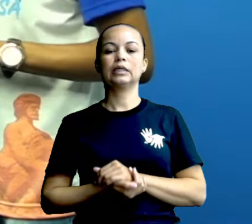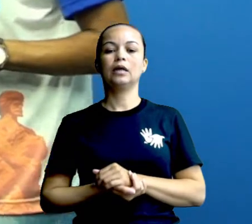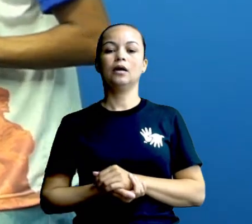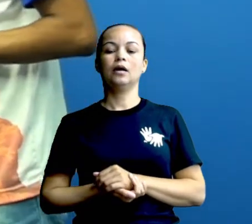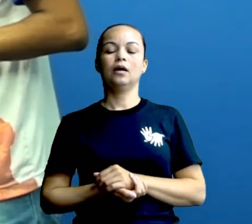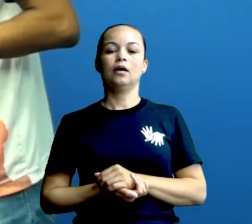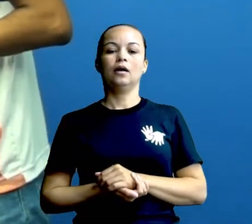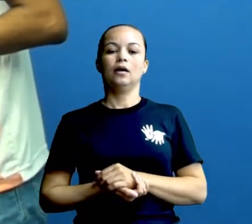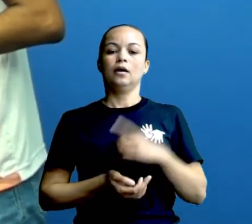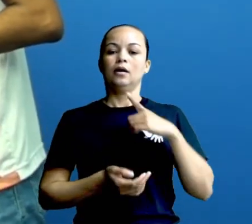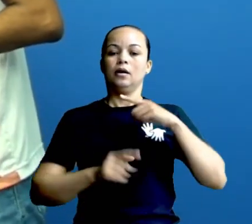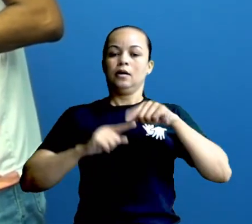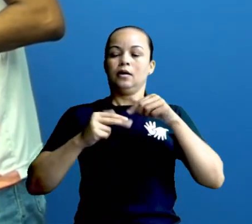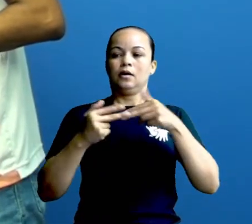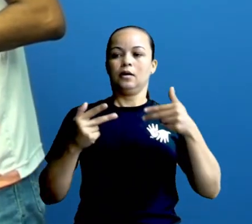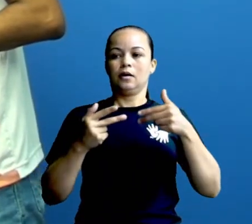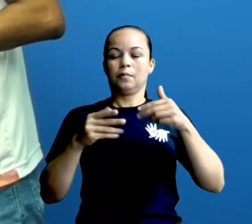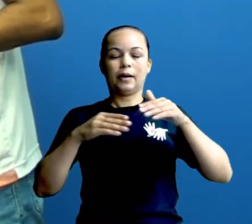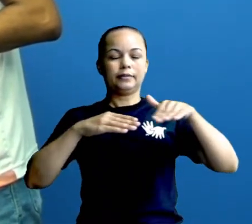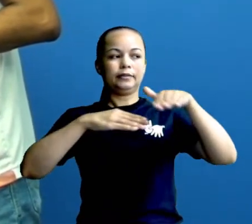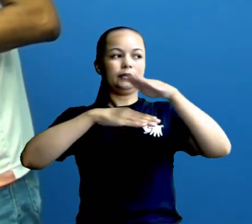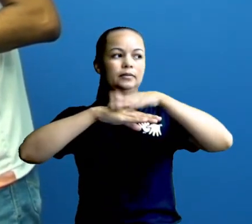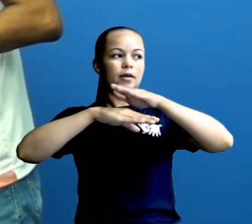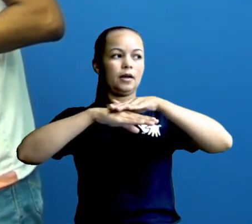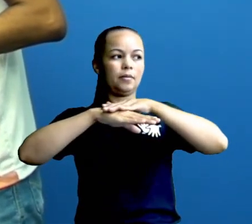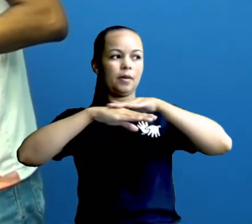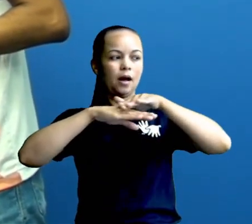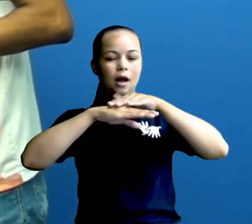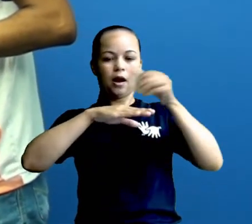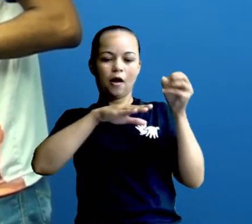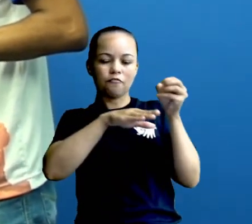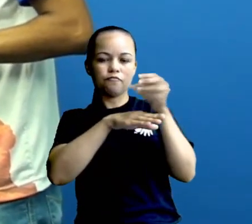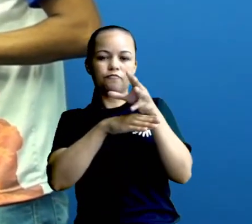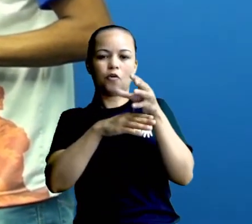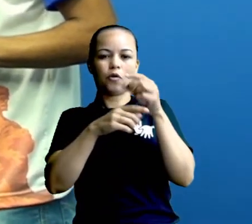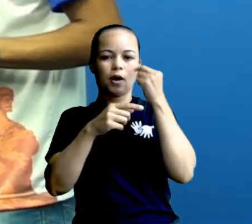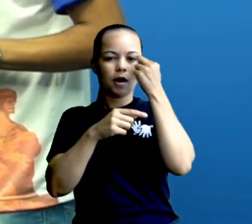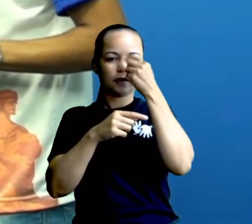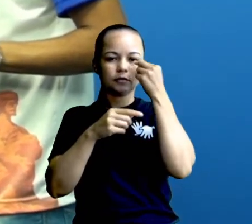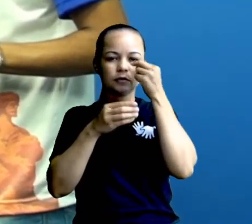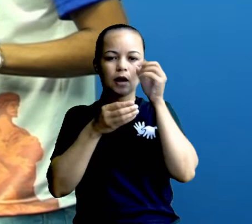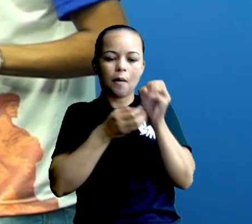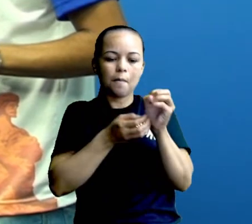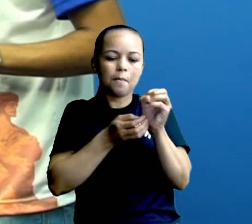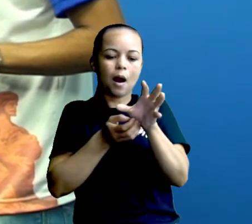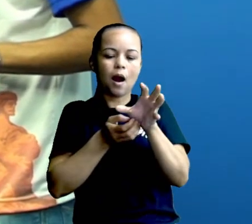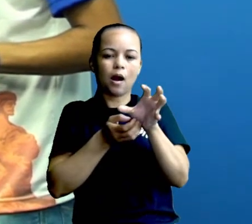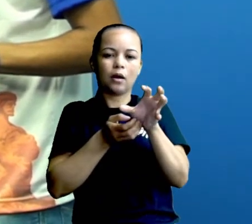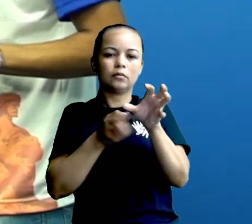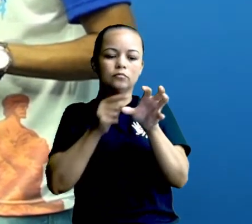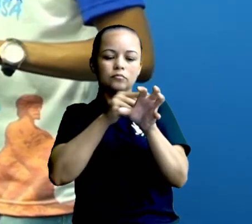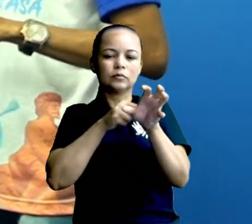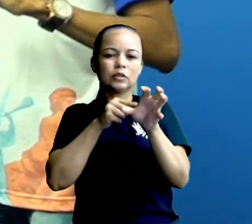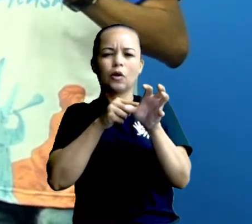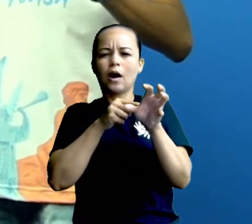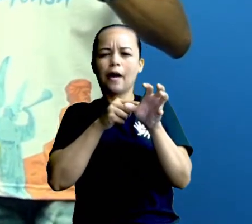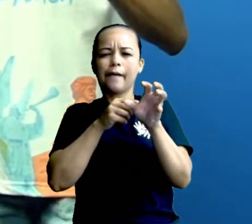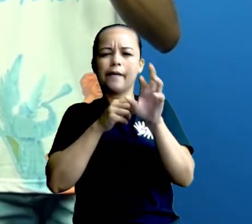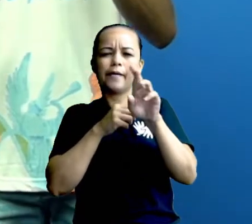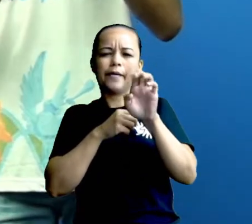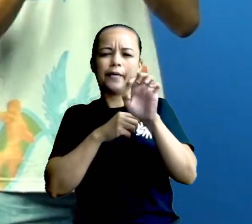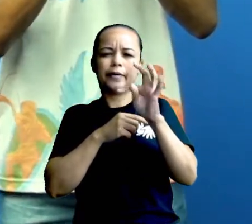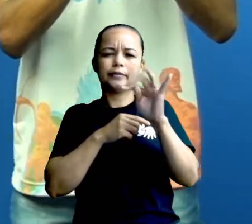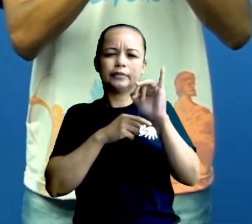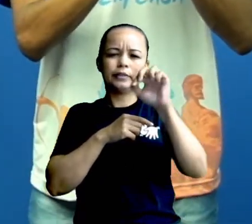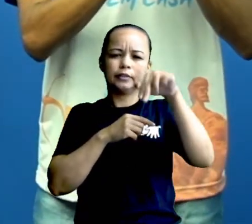tá? Tem um objeto. A parte de cima do objeto de luz, ela é focada, tá? Na retina. A retina é